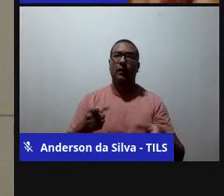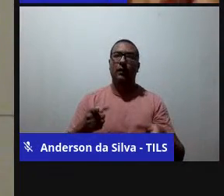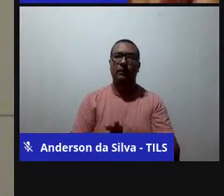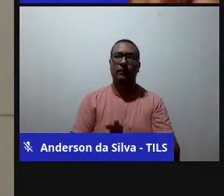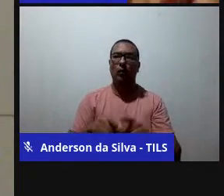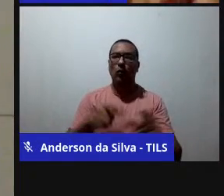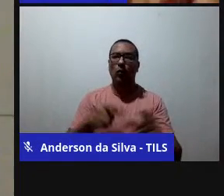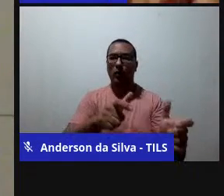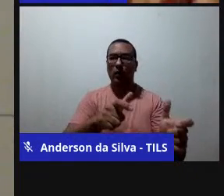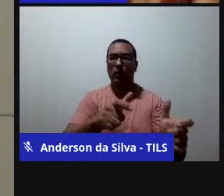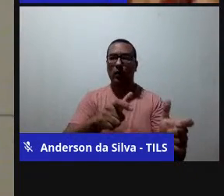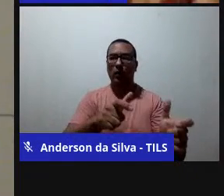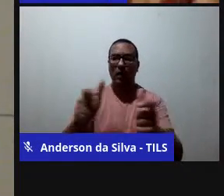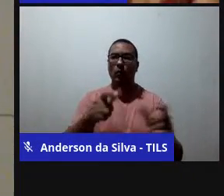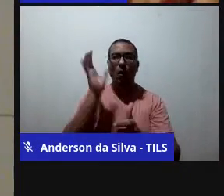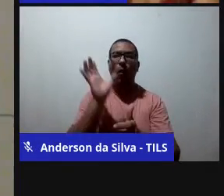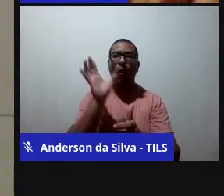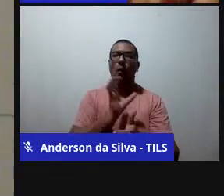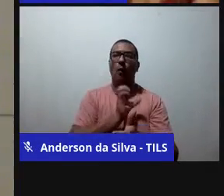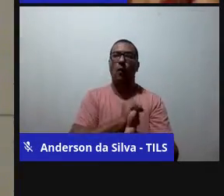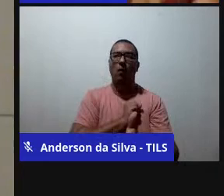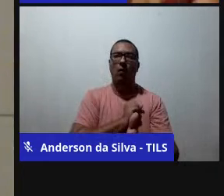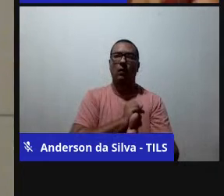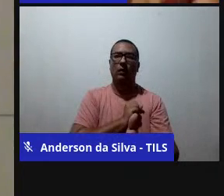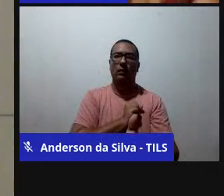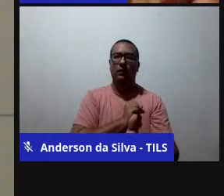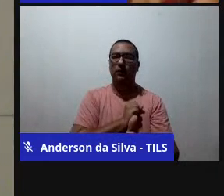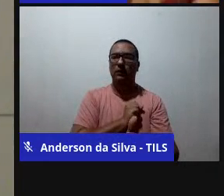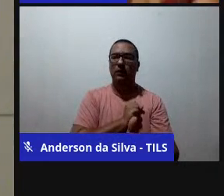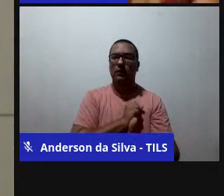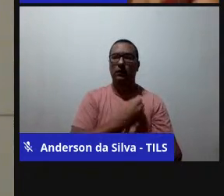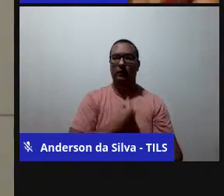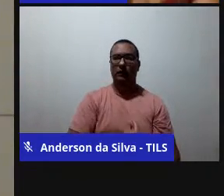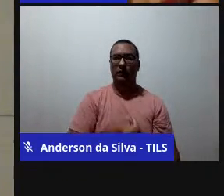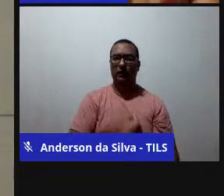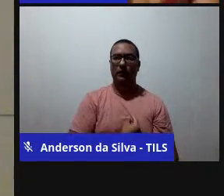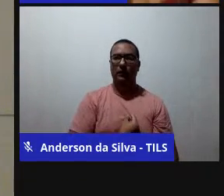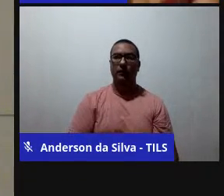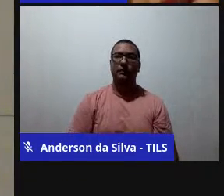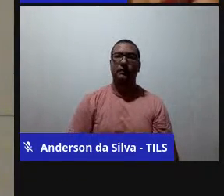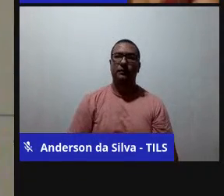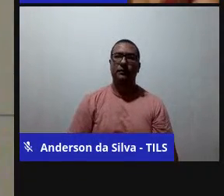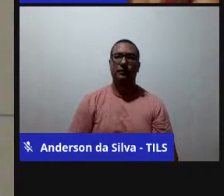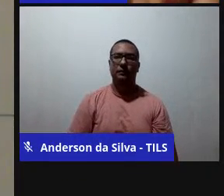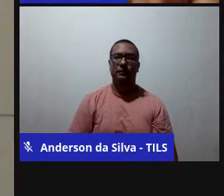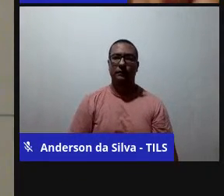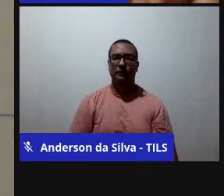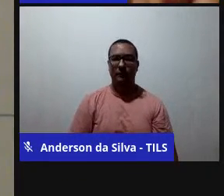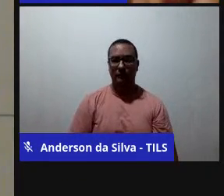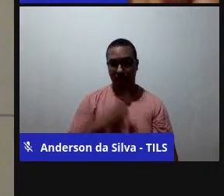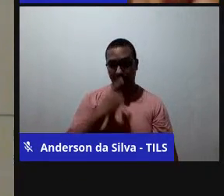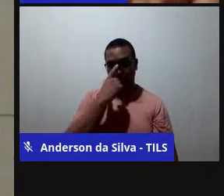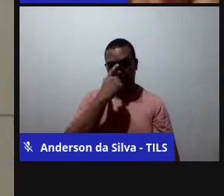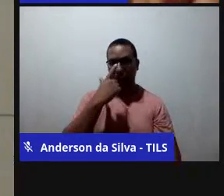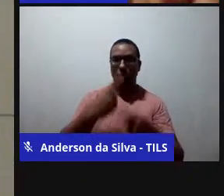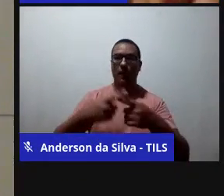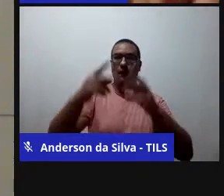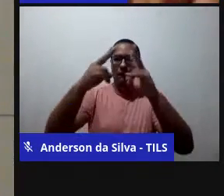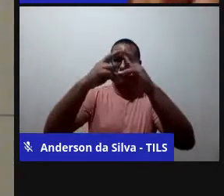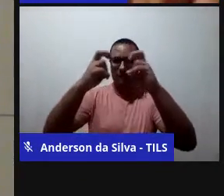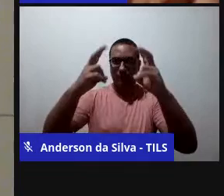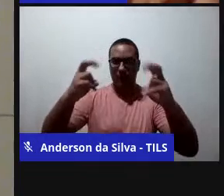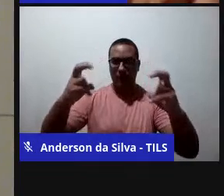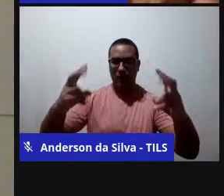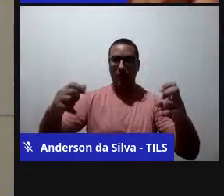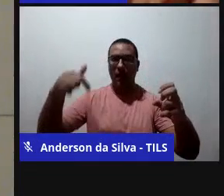que as pessoas gostariam de estar, né? Eu digo porque Florianópolis é uma cidade